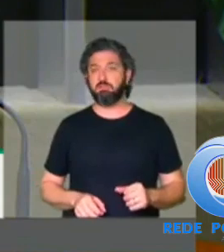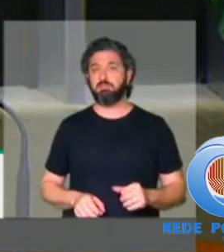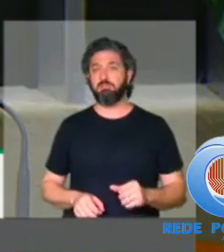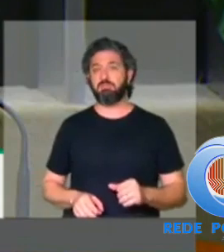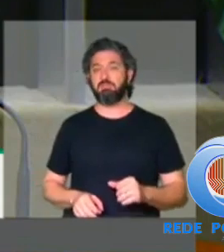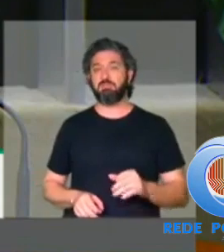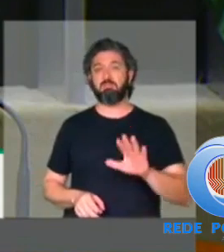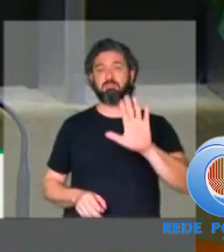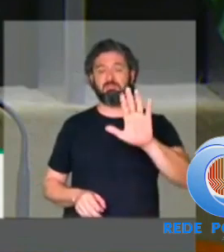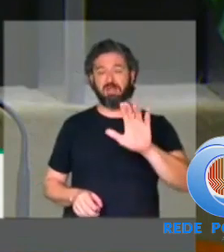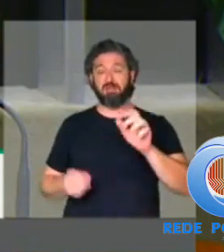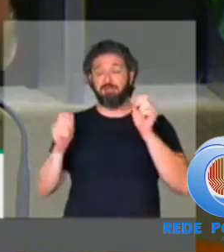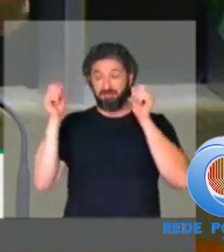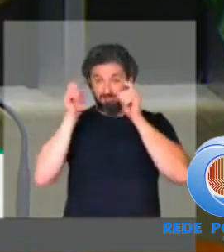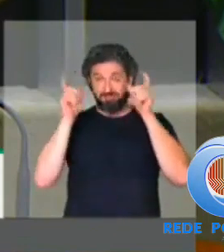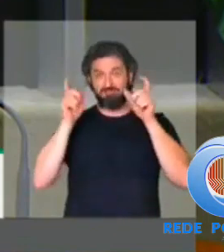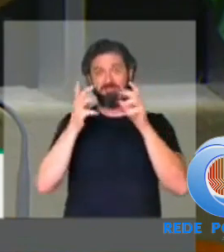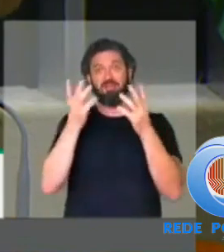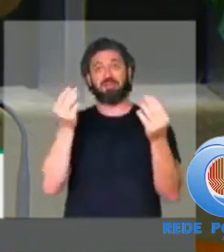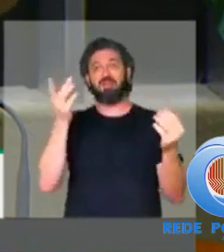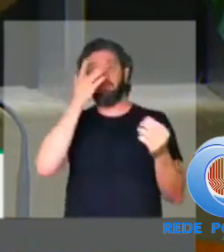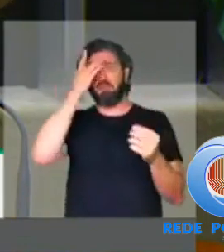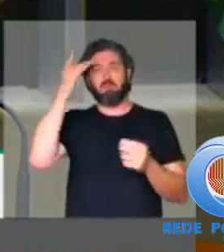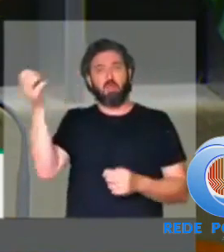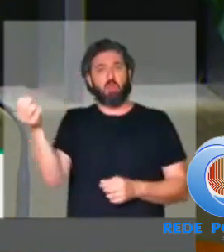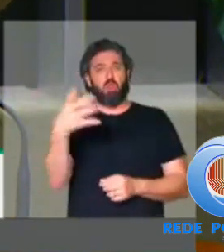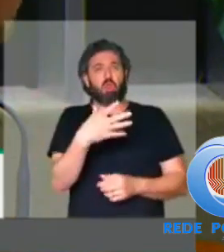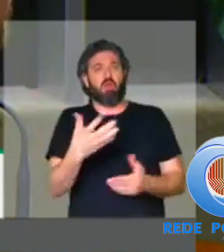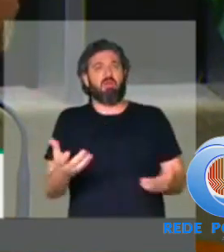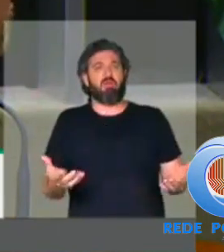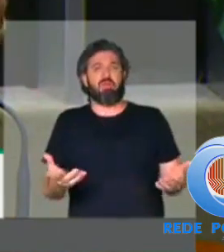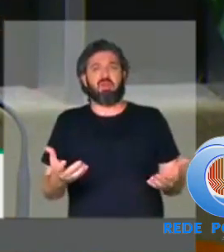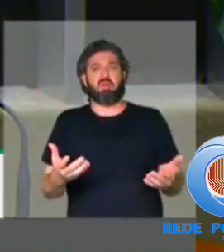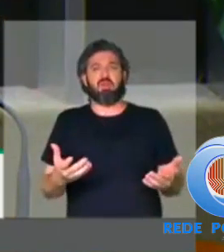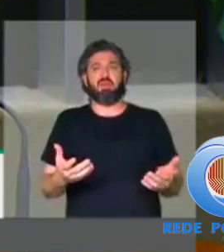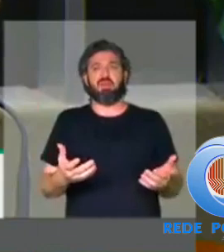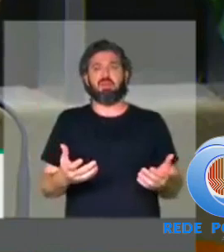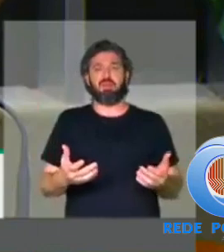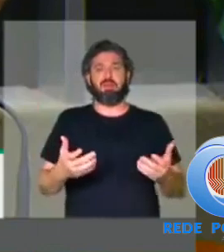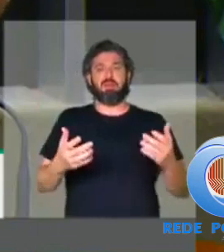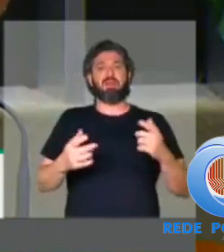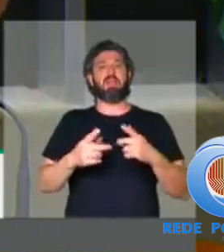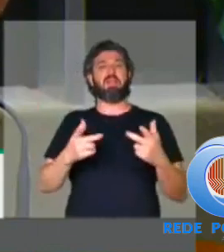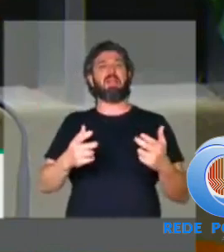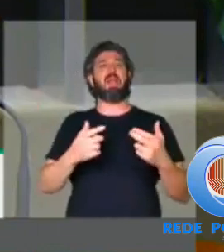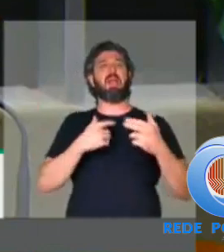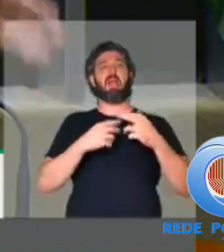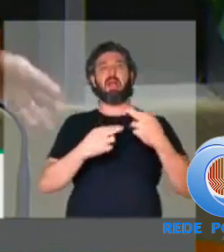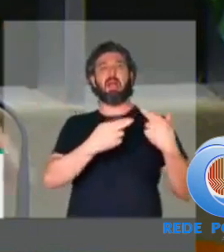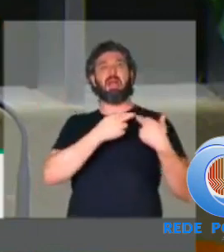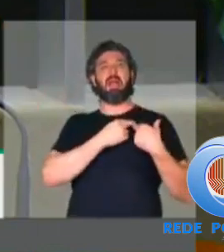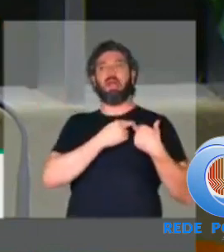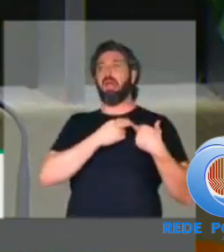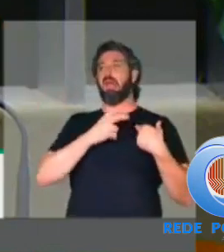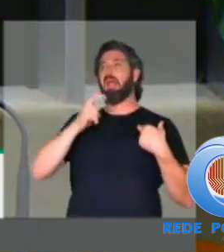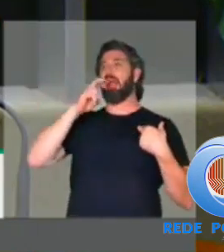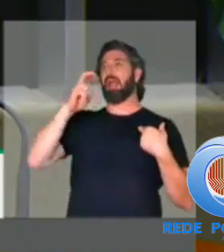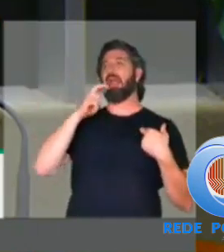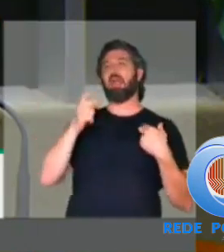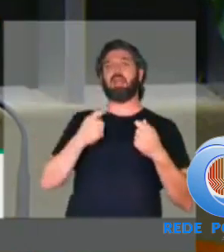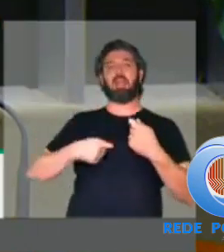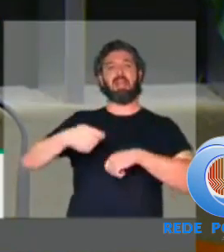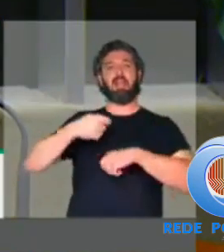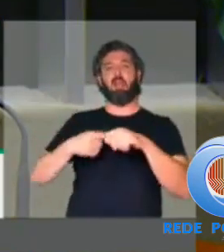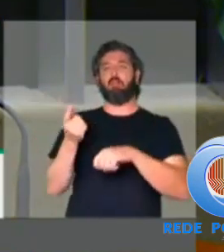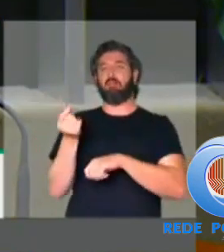Mas impressionante, tanta gente nova e tão porta-vozes do mercado